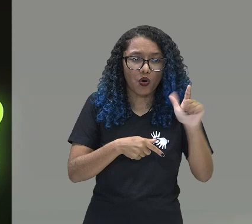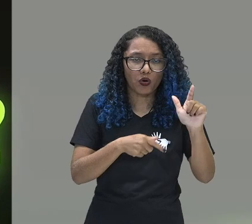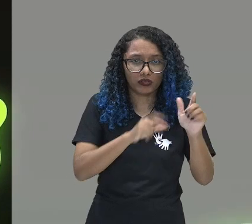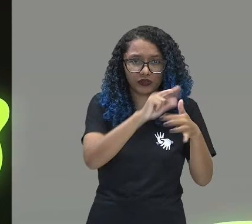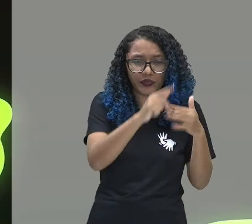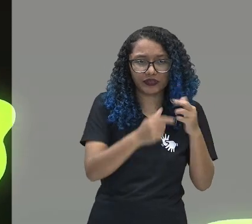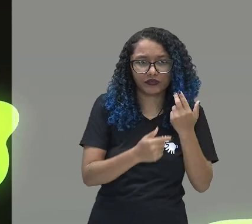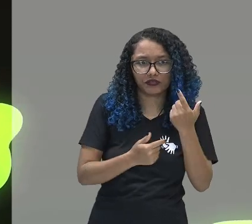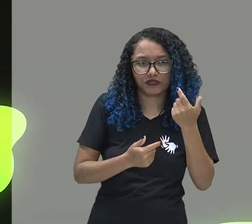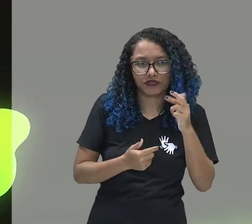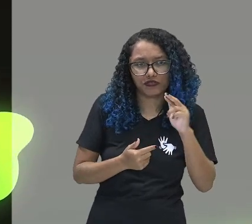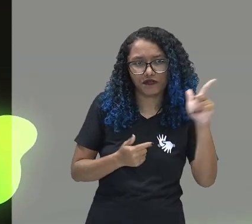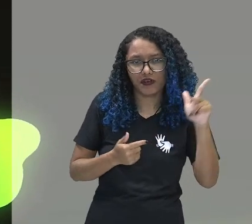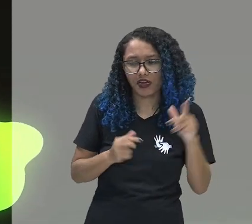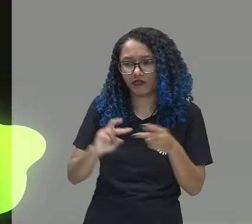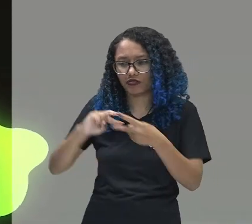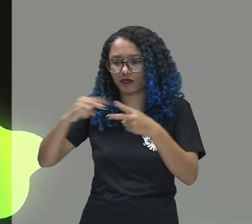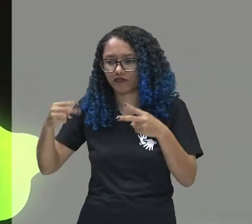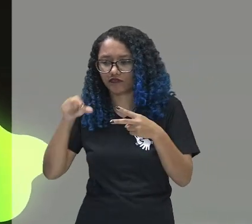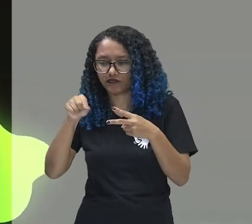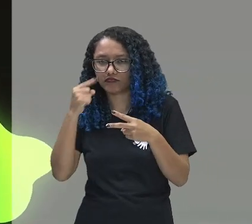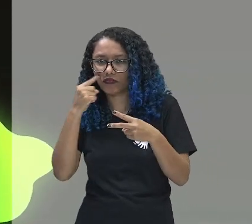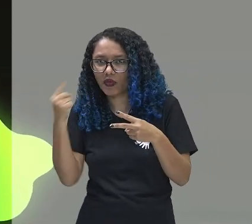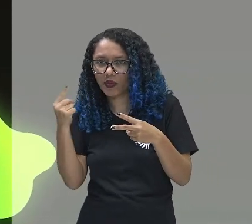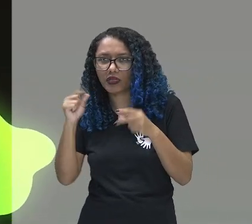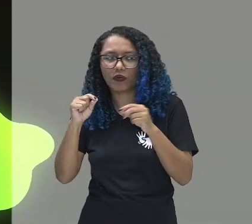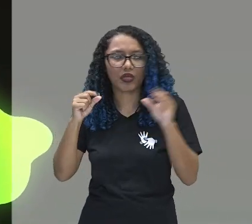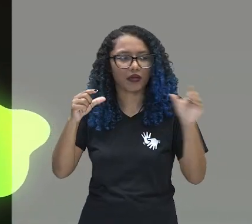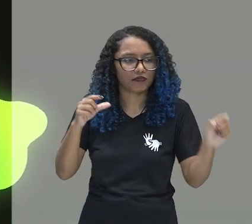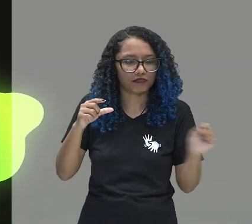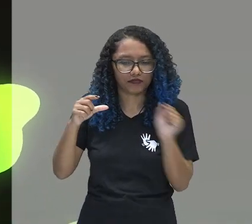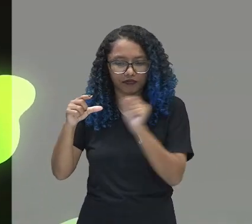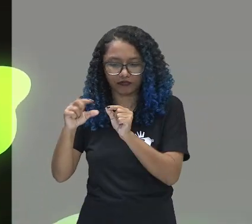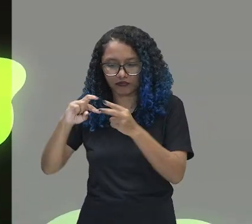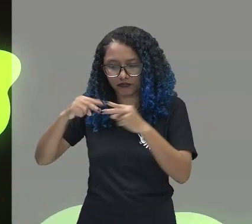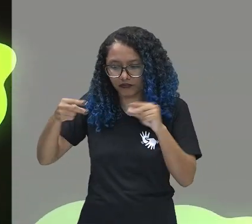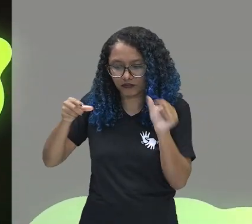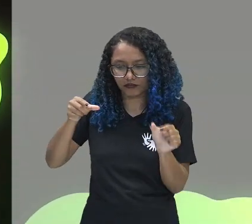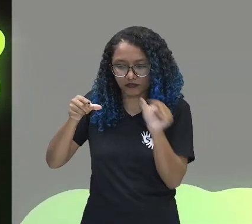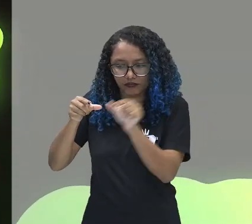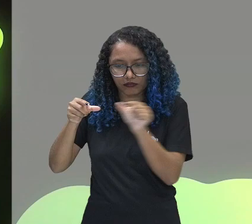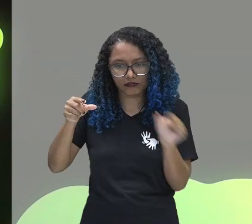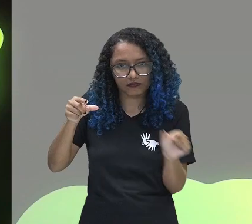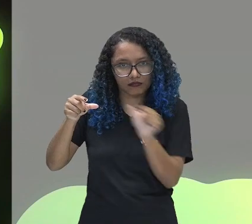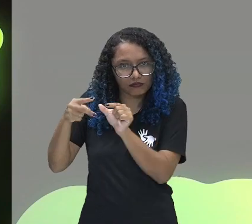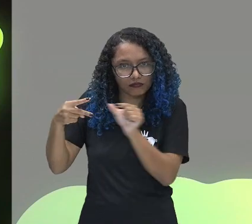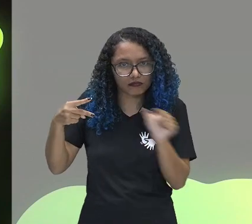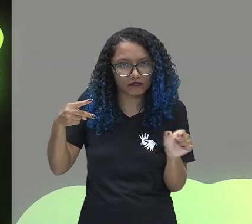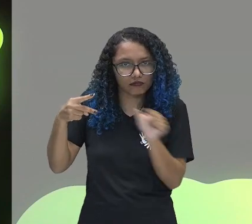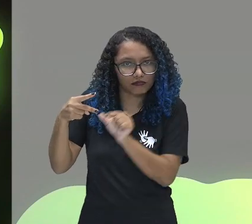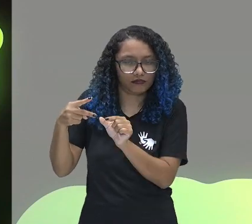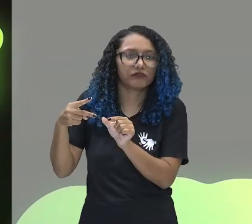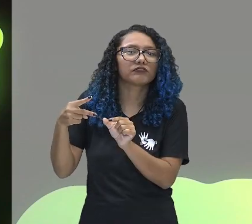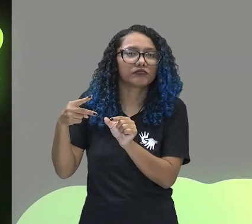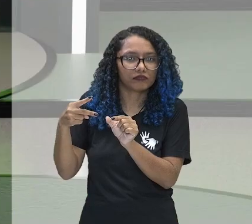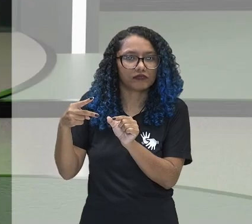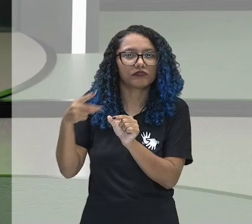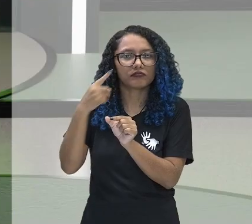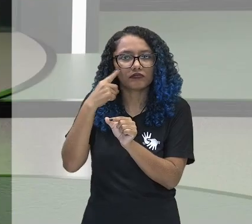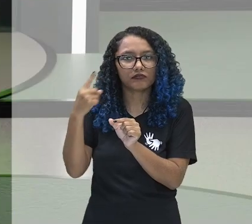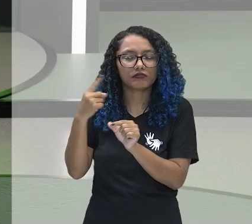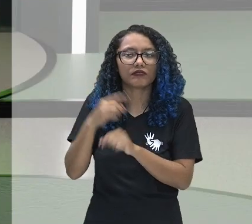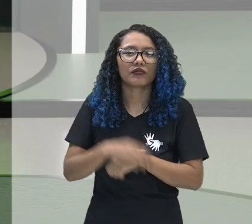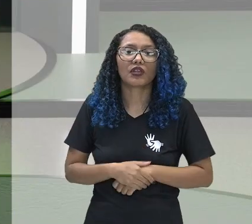diferente. Foi o que aconteceu aí com essa magnólia, né? Uma espécie que